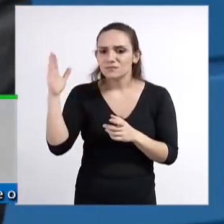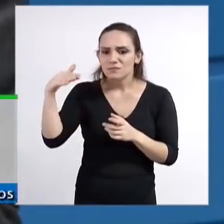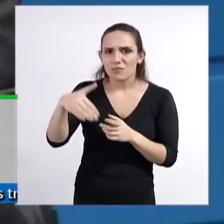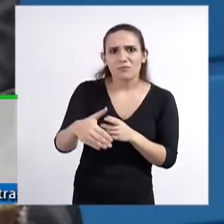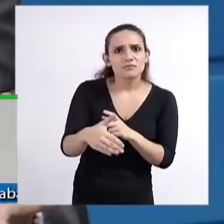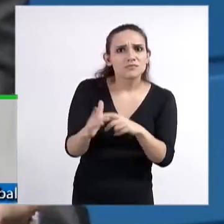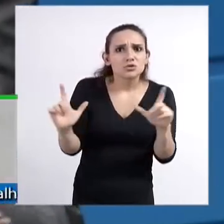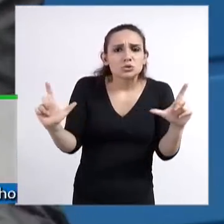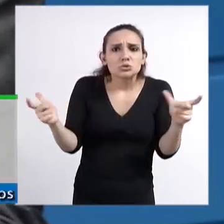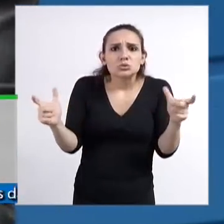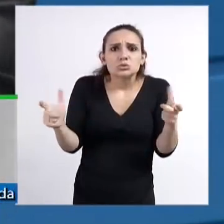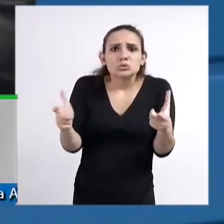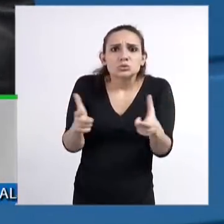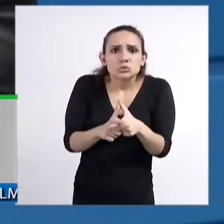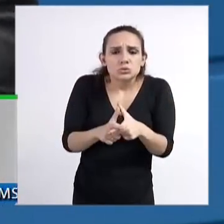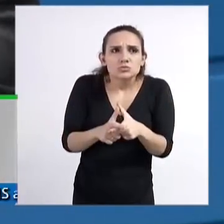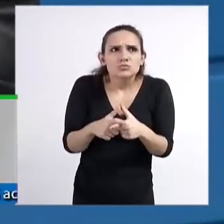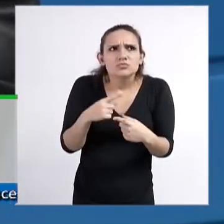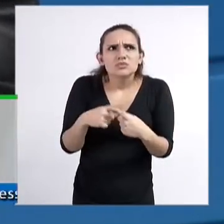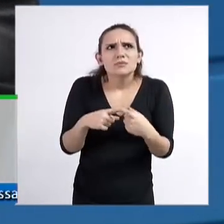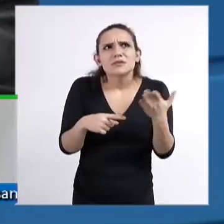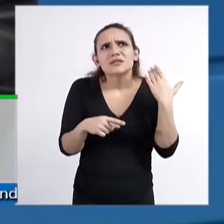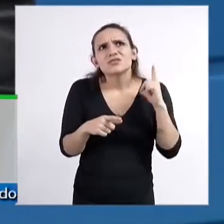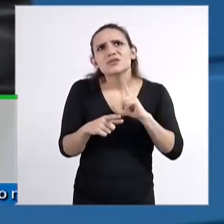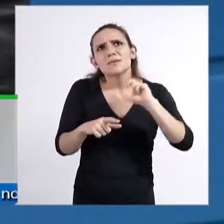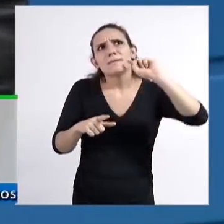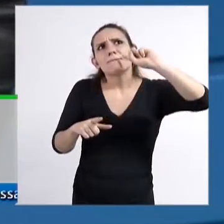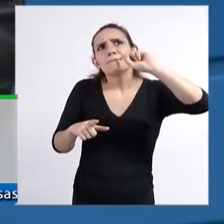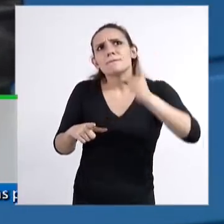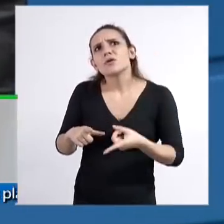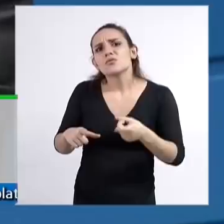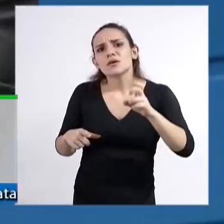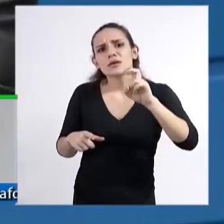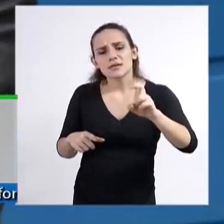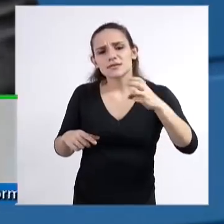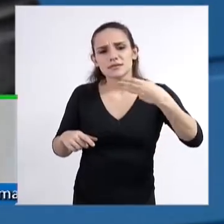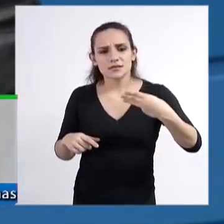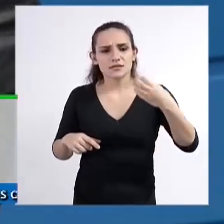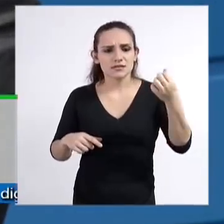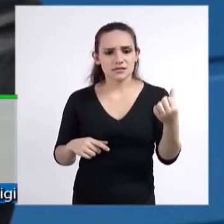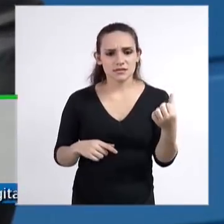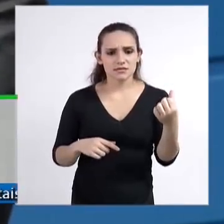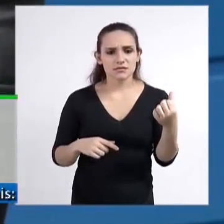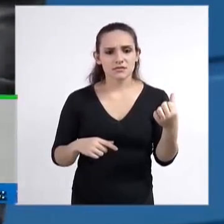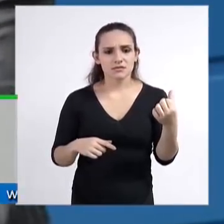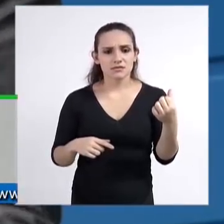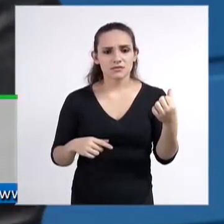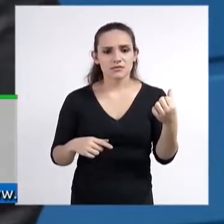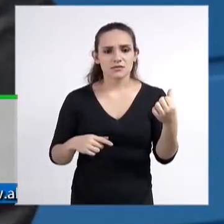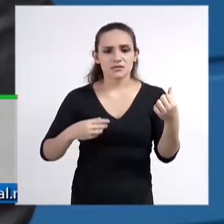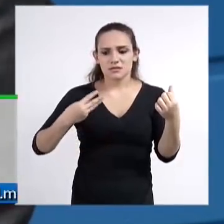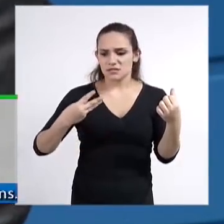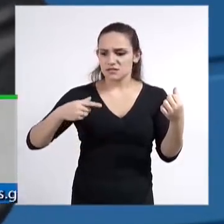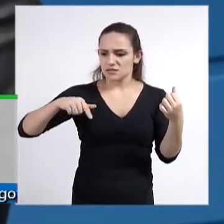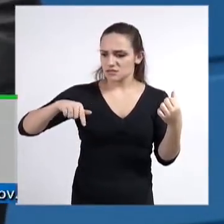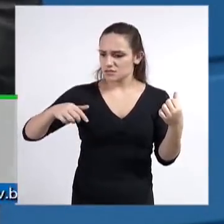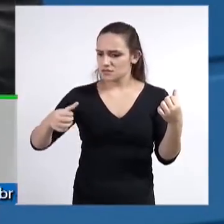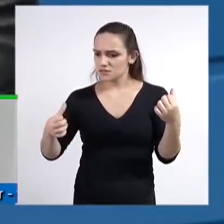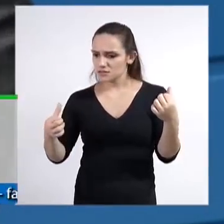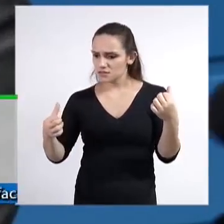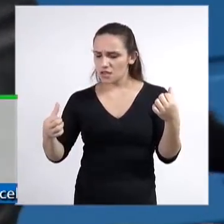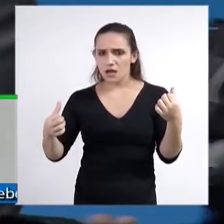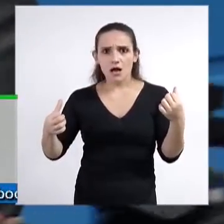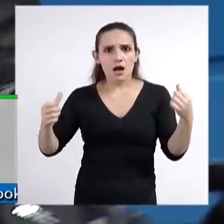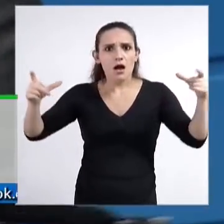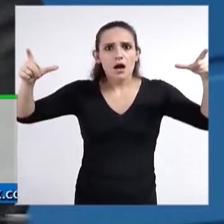anos, saímos de 1.536 toneladas para 376 toneladas. Então, há um sentimento de